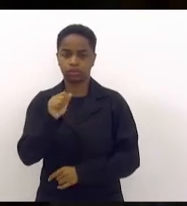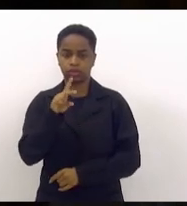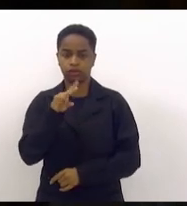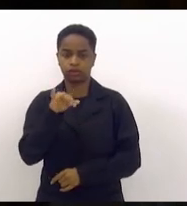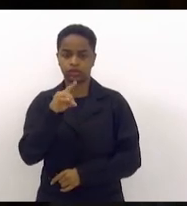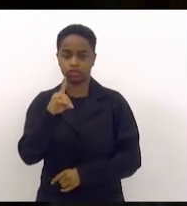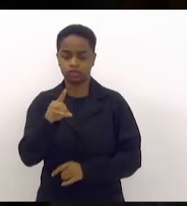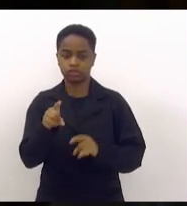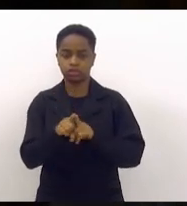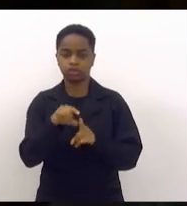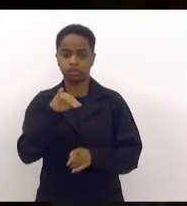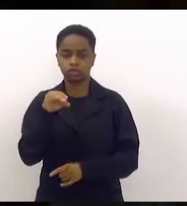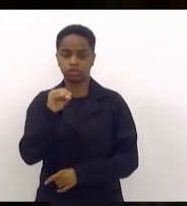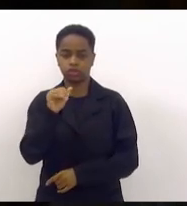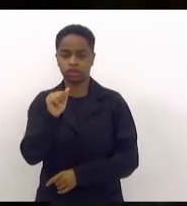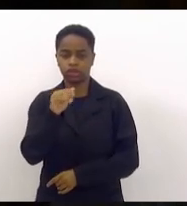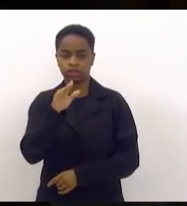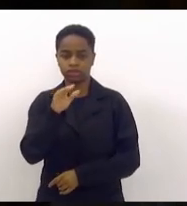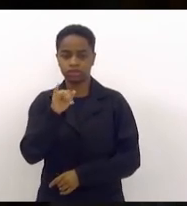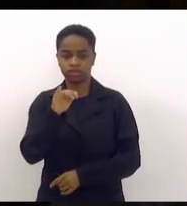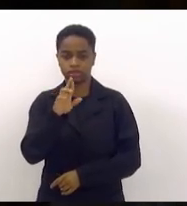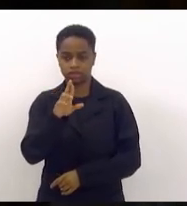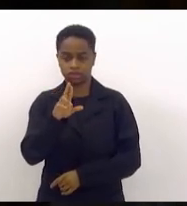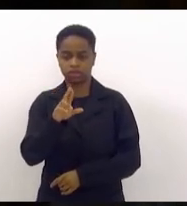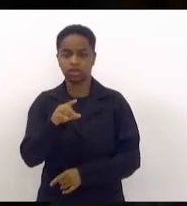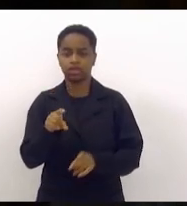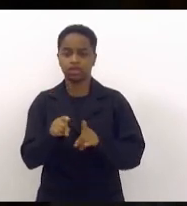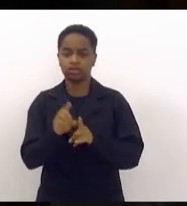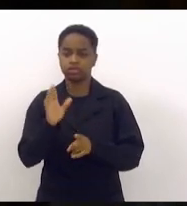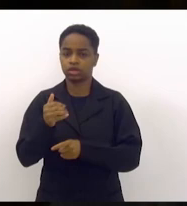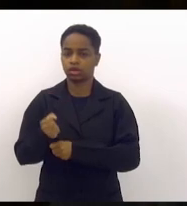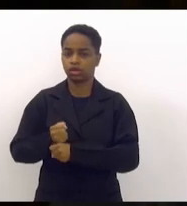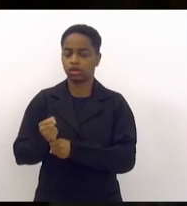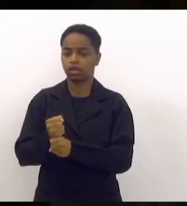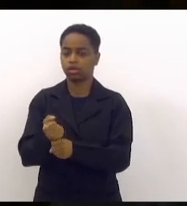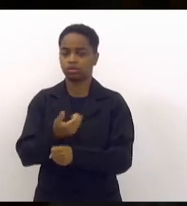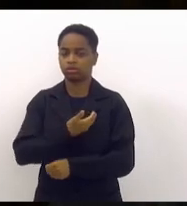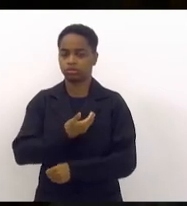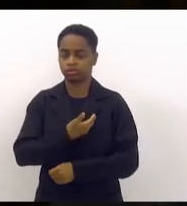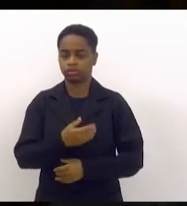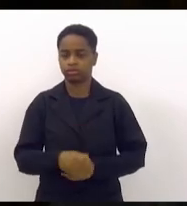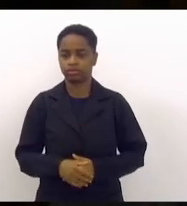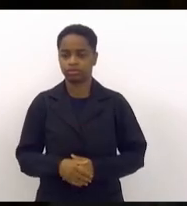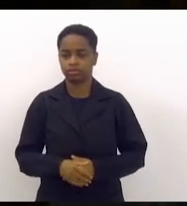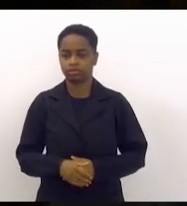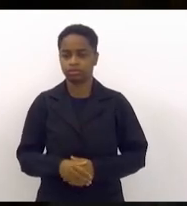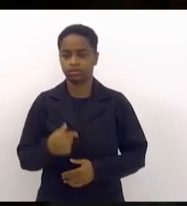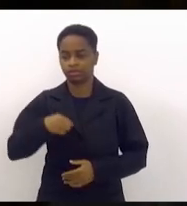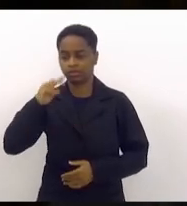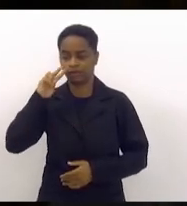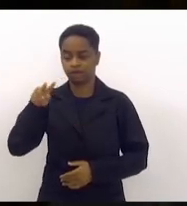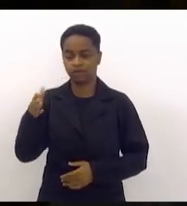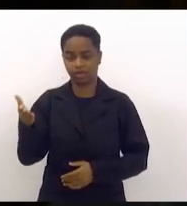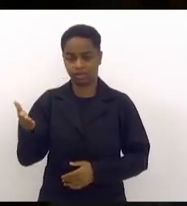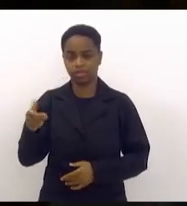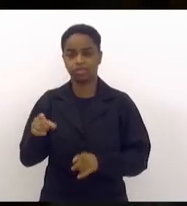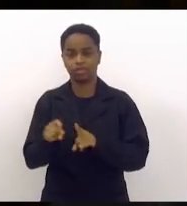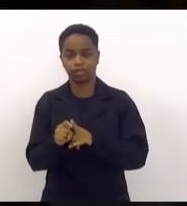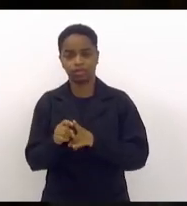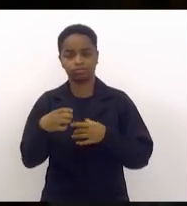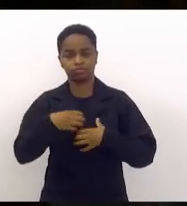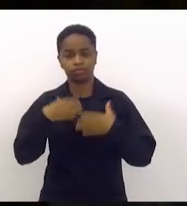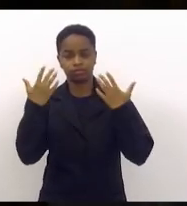o Joacir Meu Amigo pessoal gremista há muitos e muitos anos tô vendo ele aí vibrando o